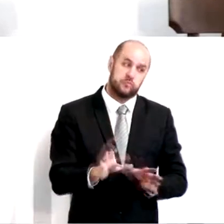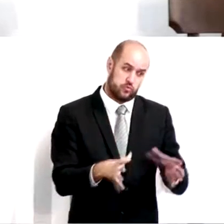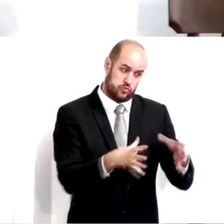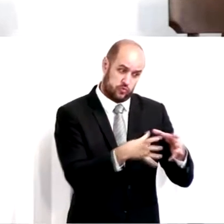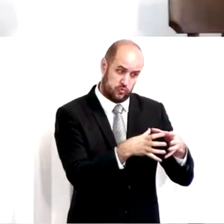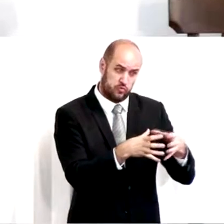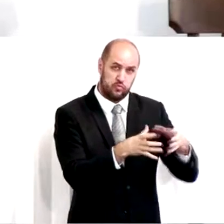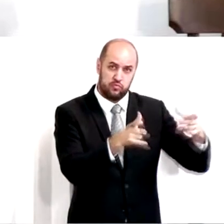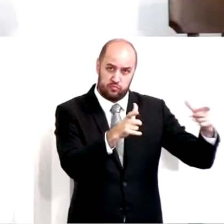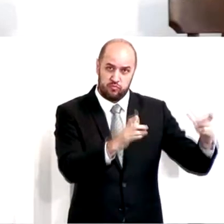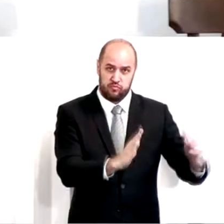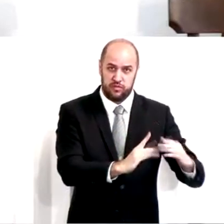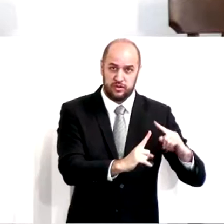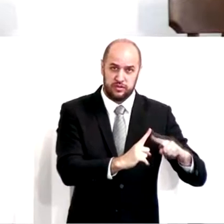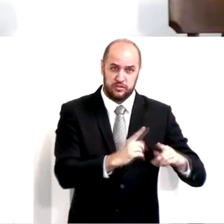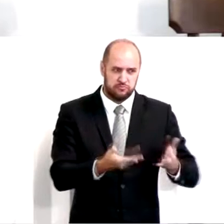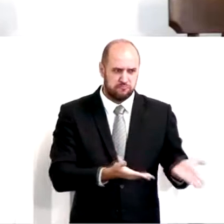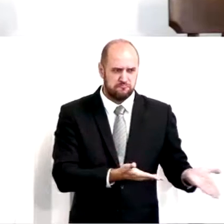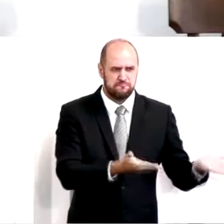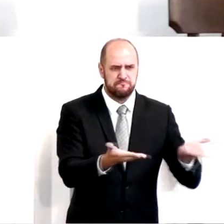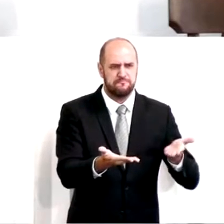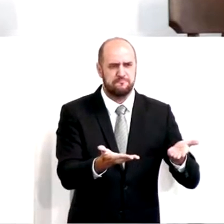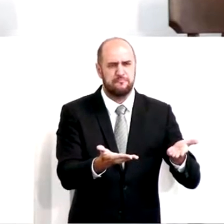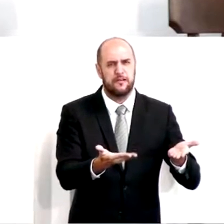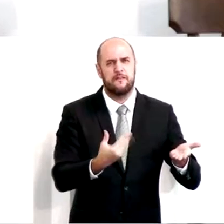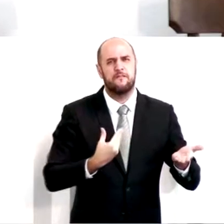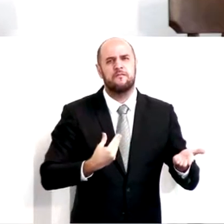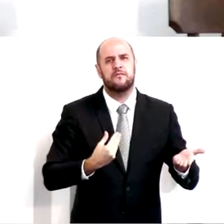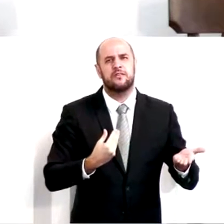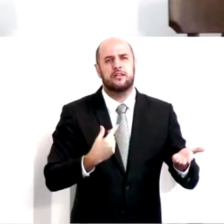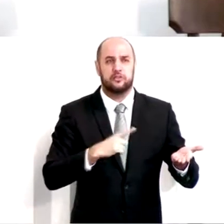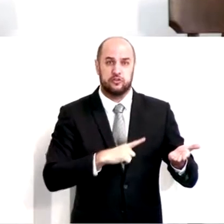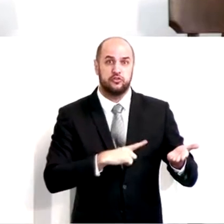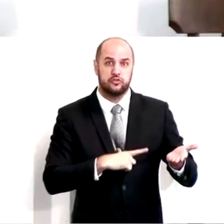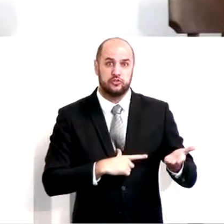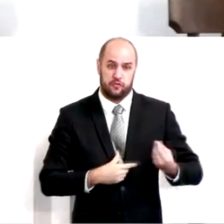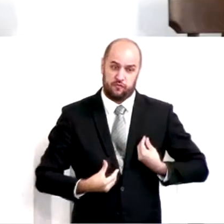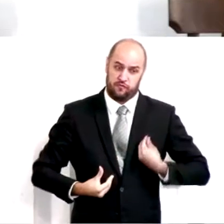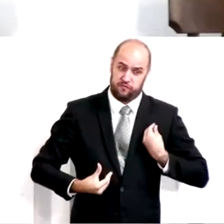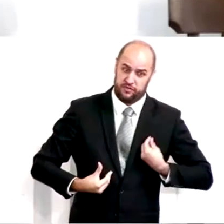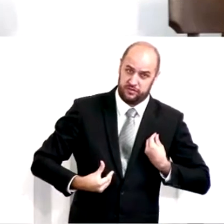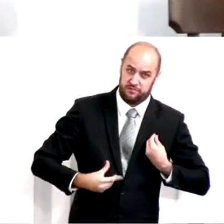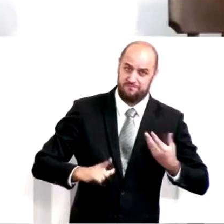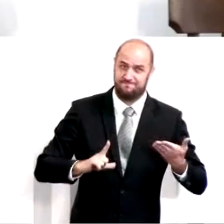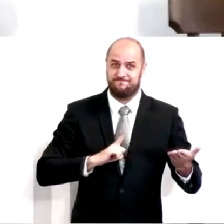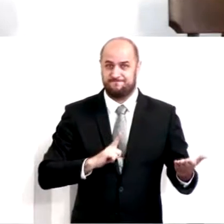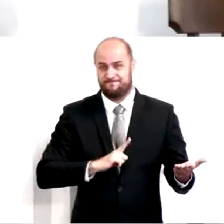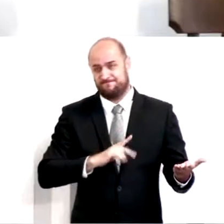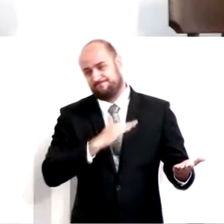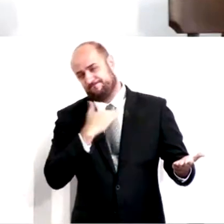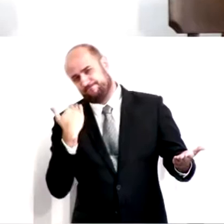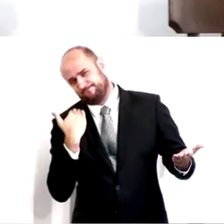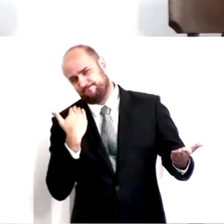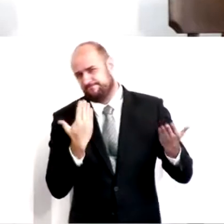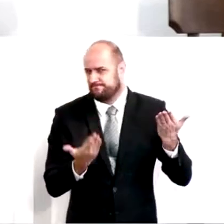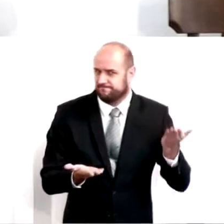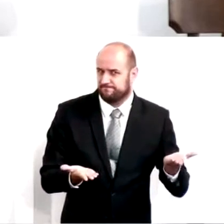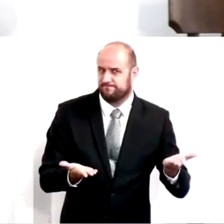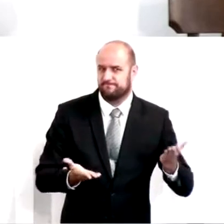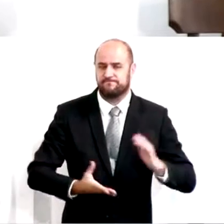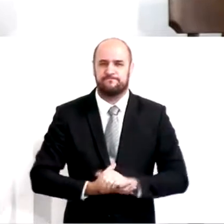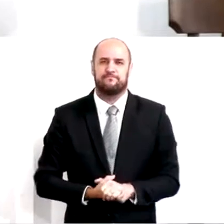geração cheiro de vida e cheiro de morte. Como o general romano, que